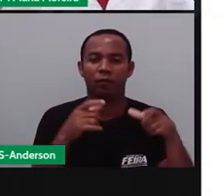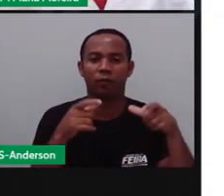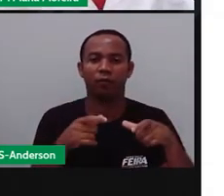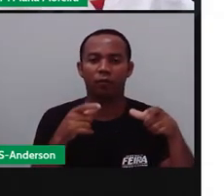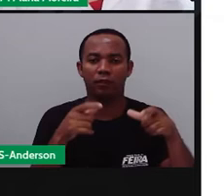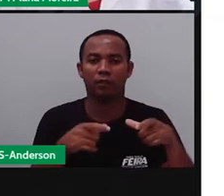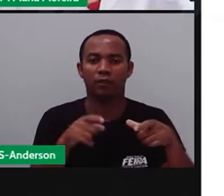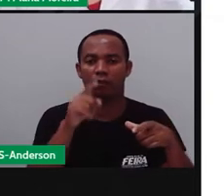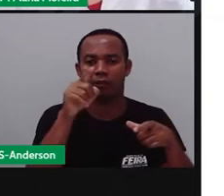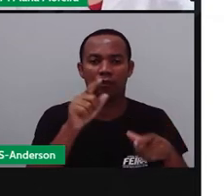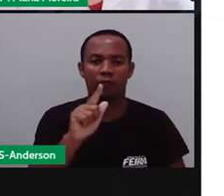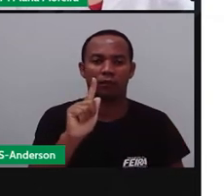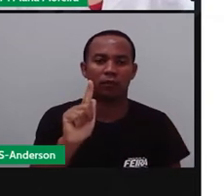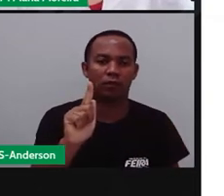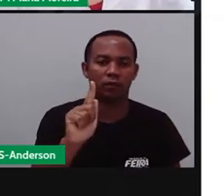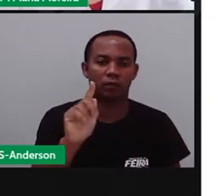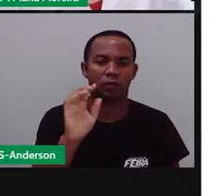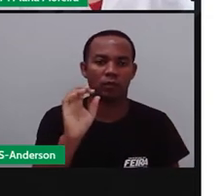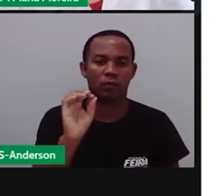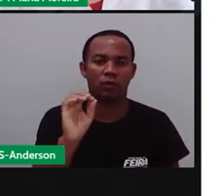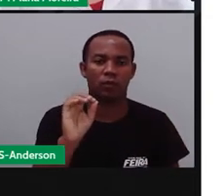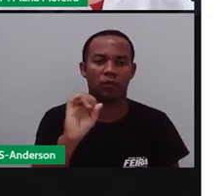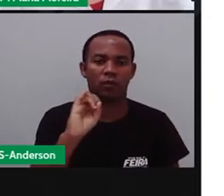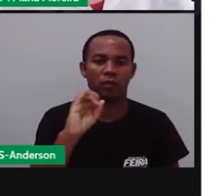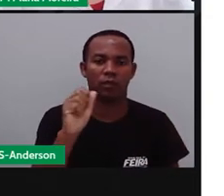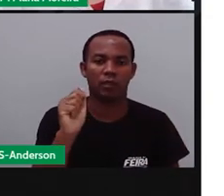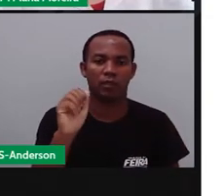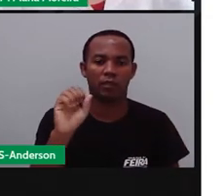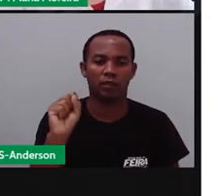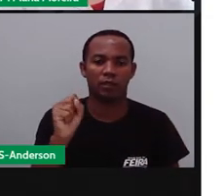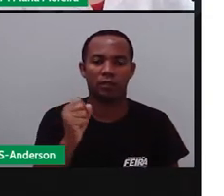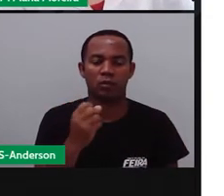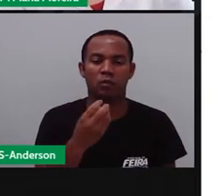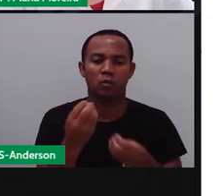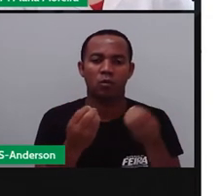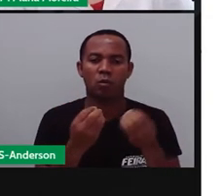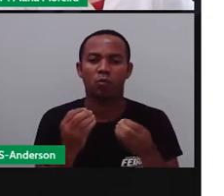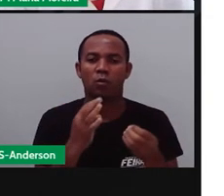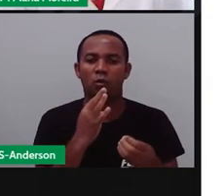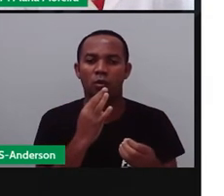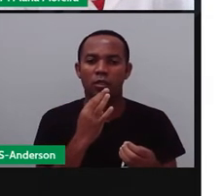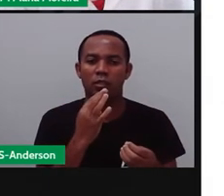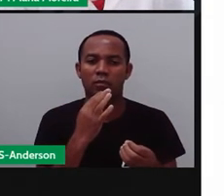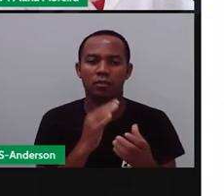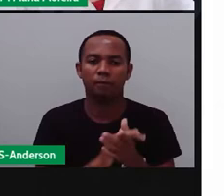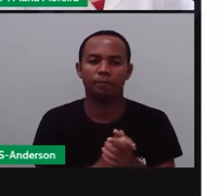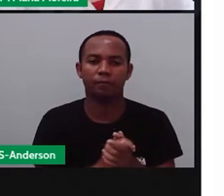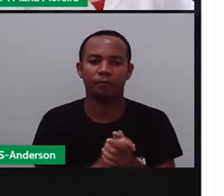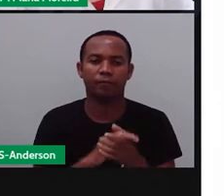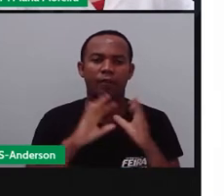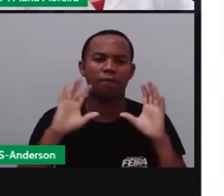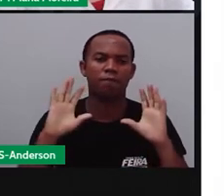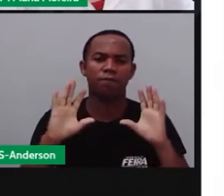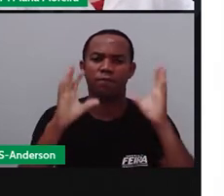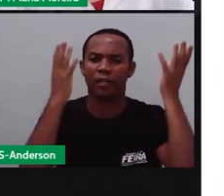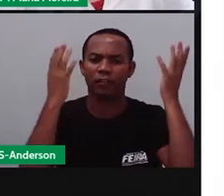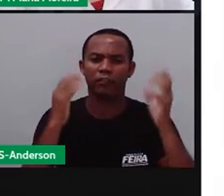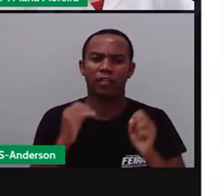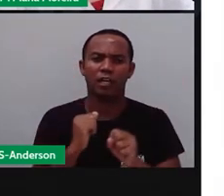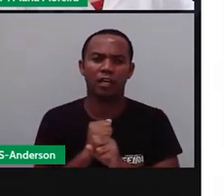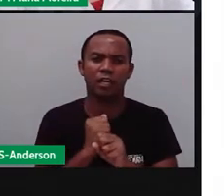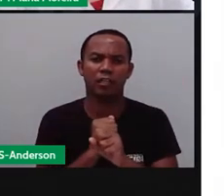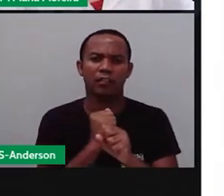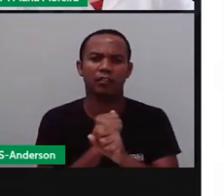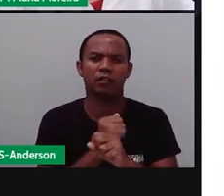acontece aonde? Em Goiás. Vamos conhecer um pouco mais sobre essa festa típica. A festa acontece anualmente